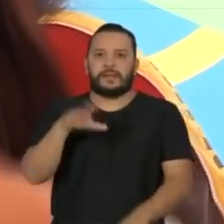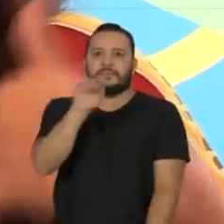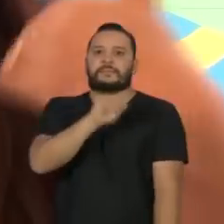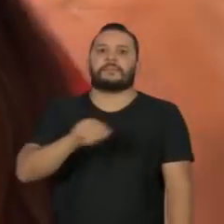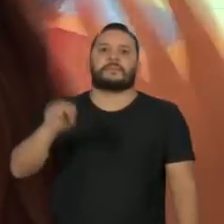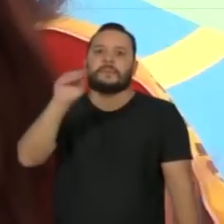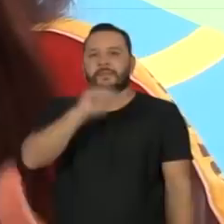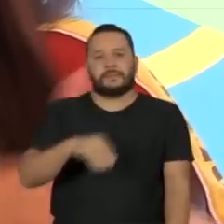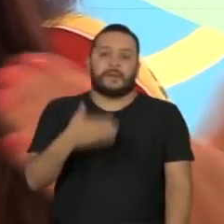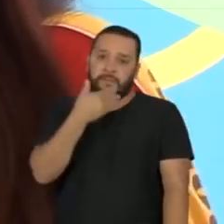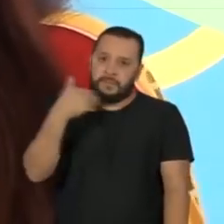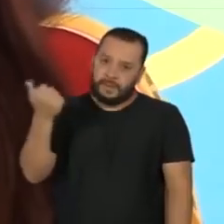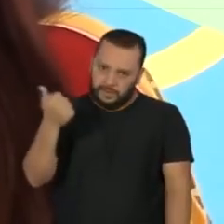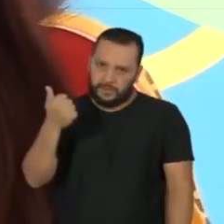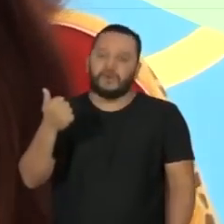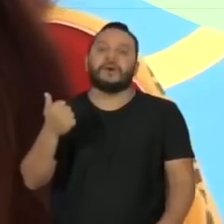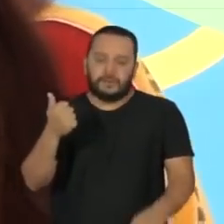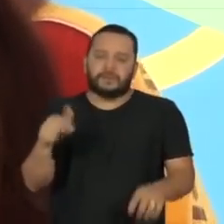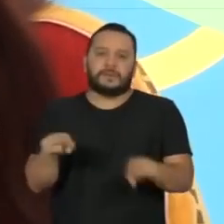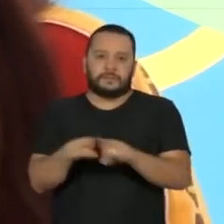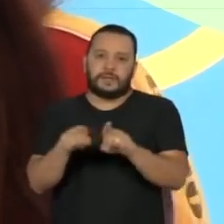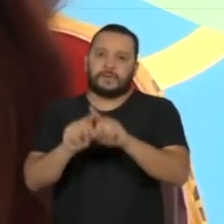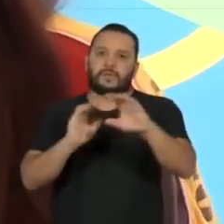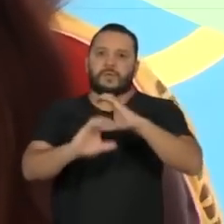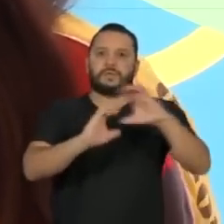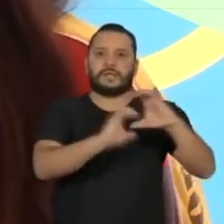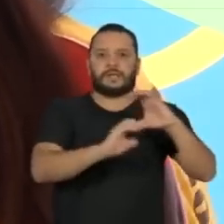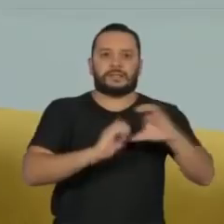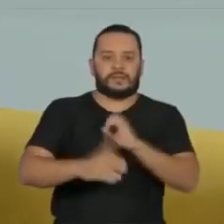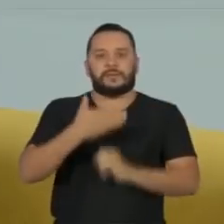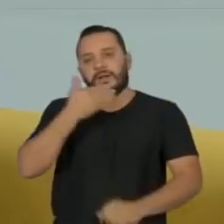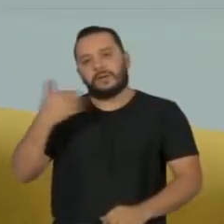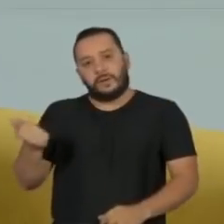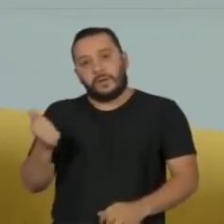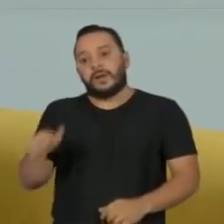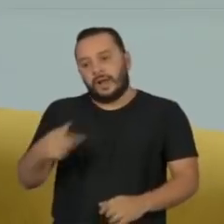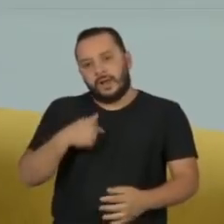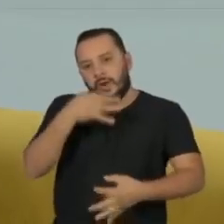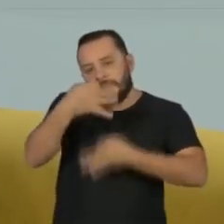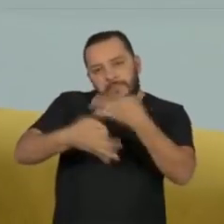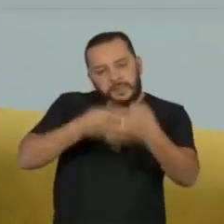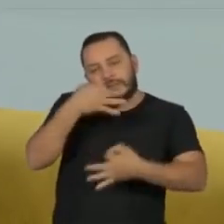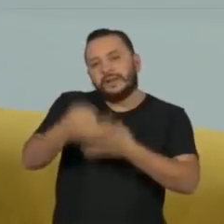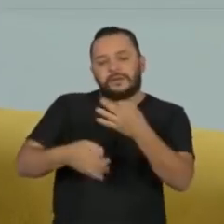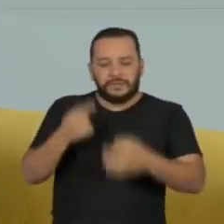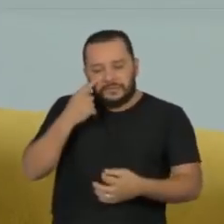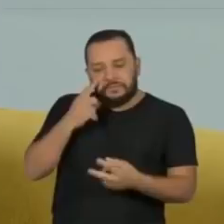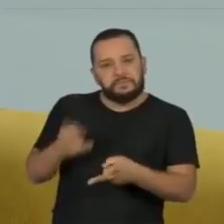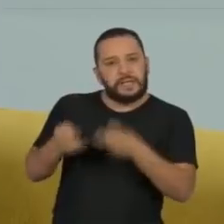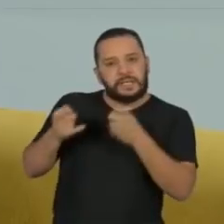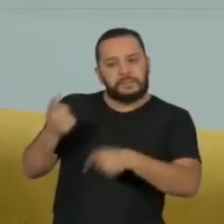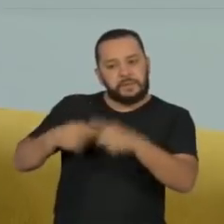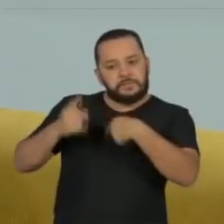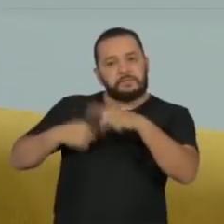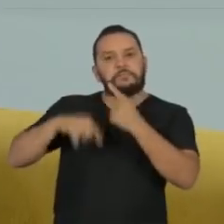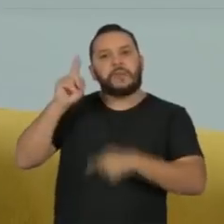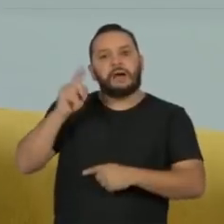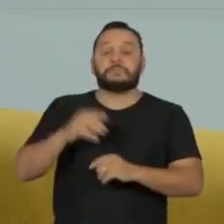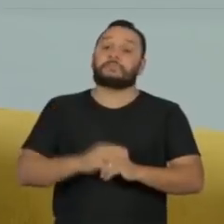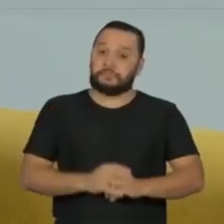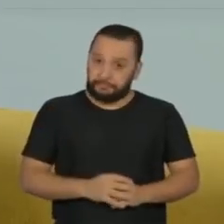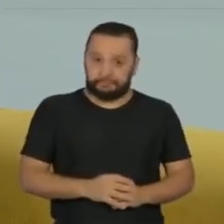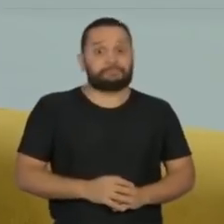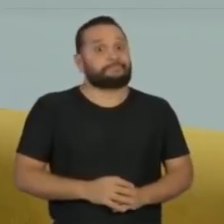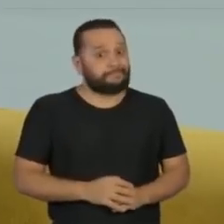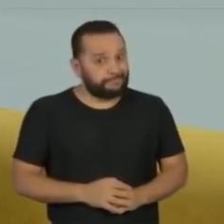melhor, ela participa, ela argumenta, então a gente vê essa diferença. Pois é, um bom desempenho escolar depende dessa